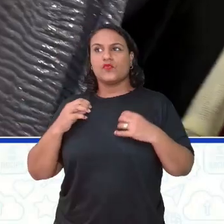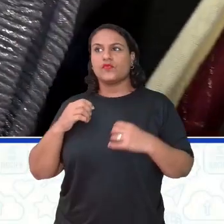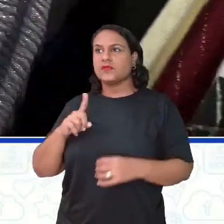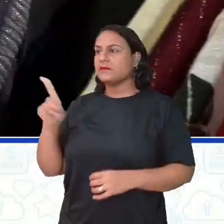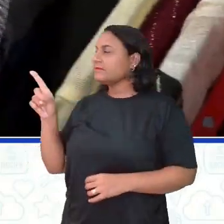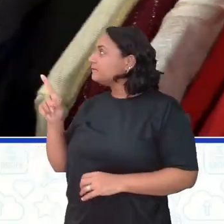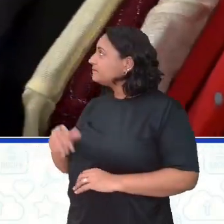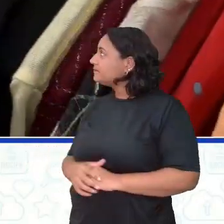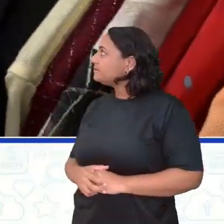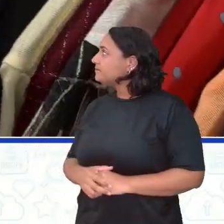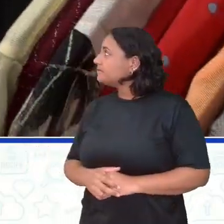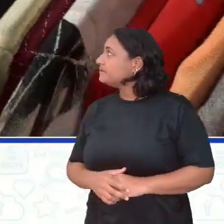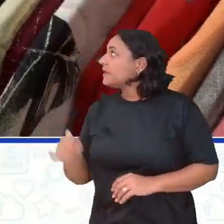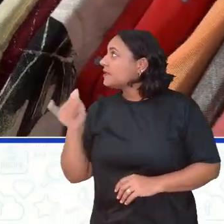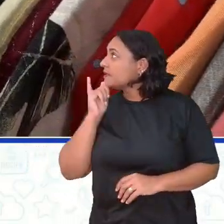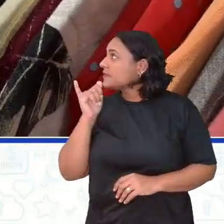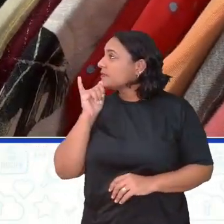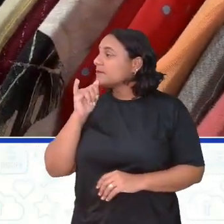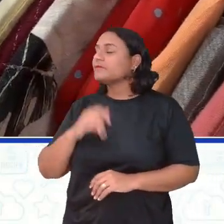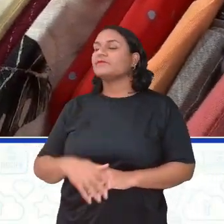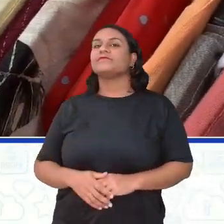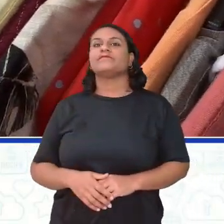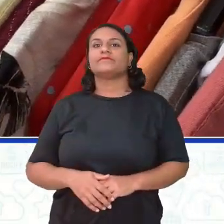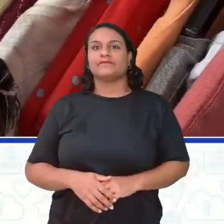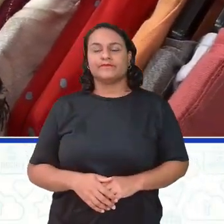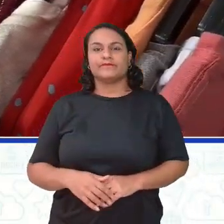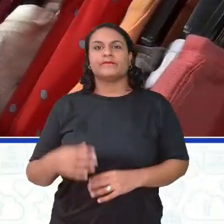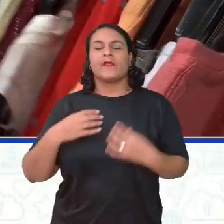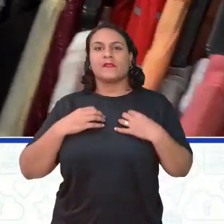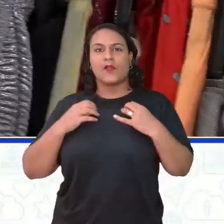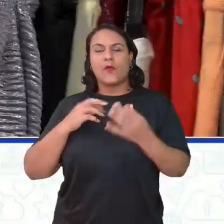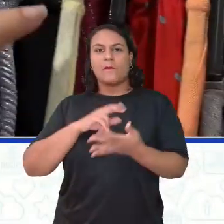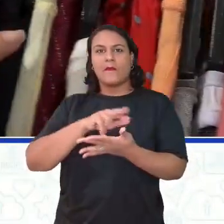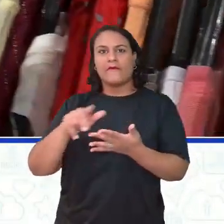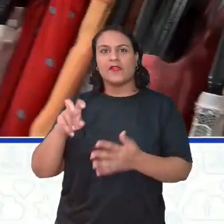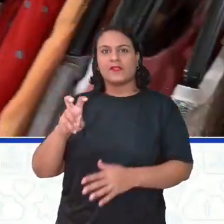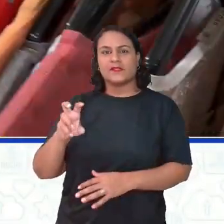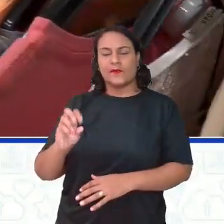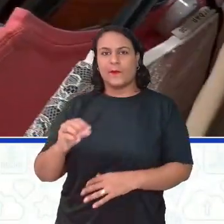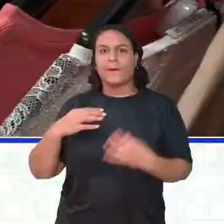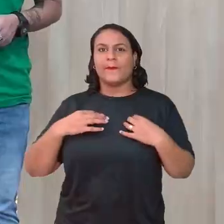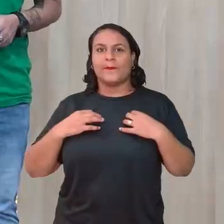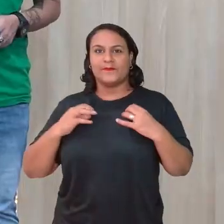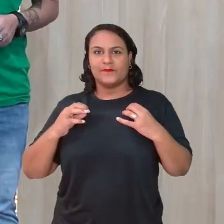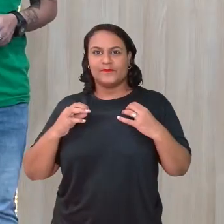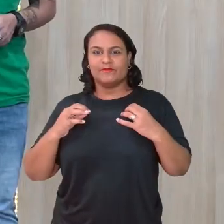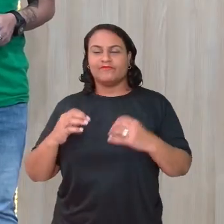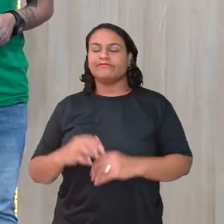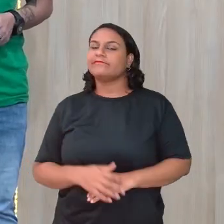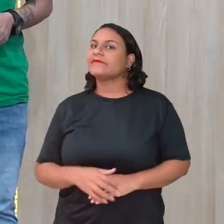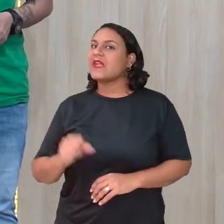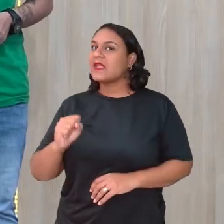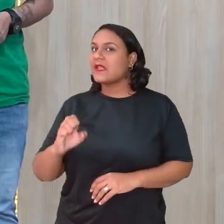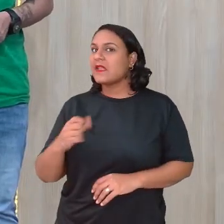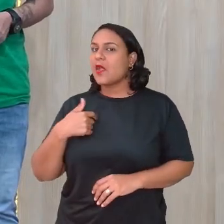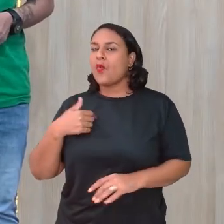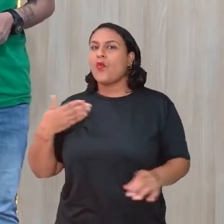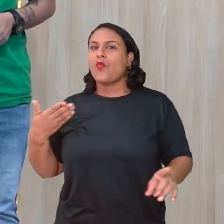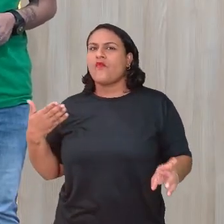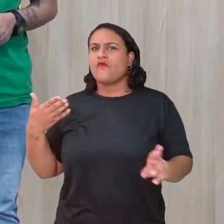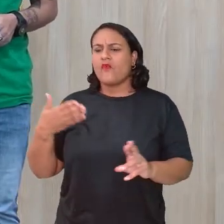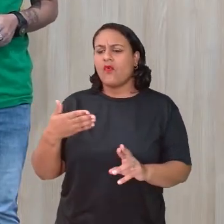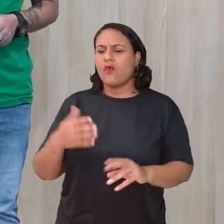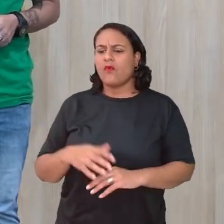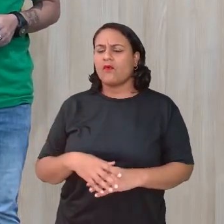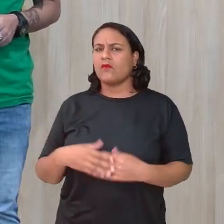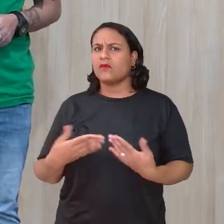Então vamos supor aqui que nessa arara aqui vão ter 50 blusas. E eu não vou me referir a essas blusas